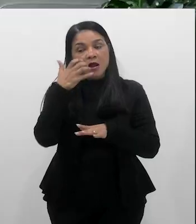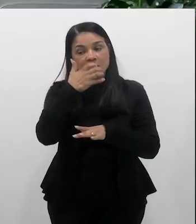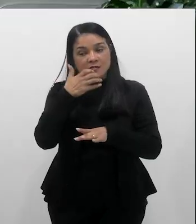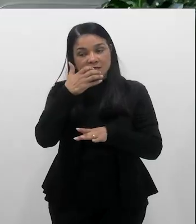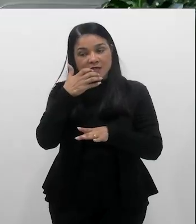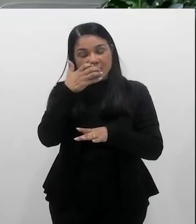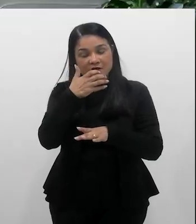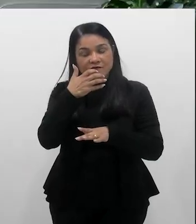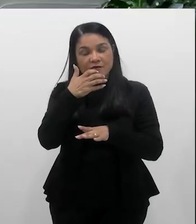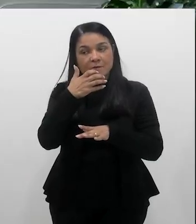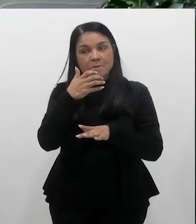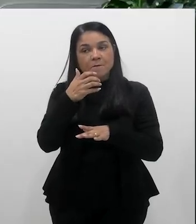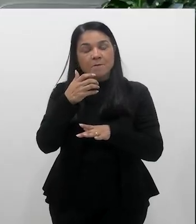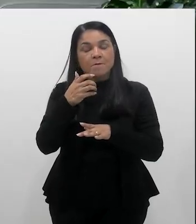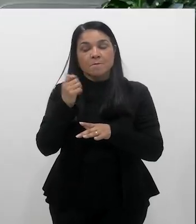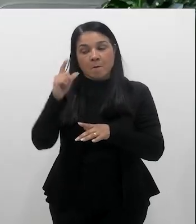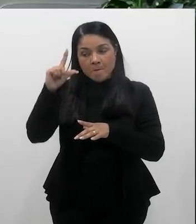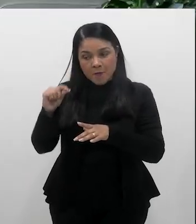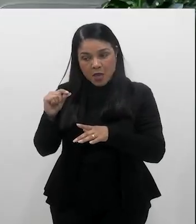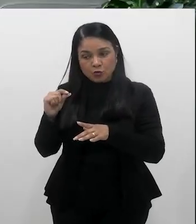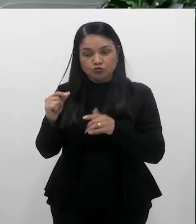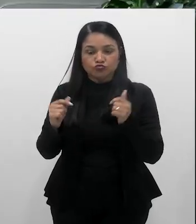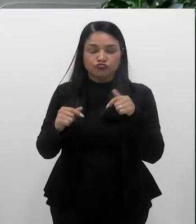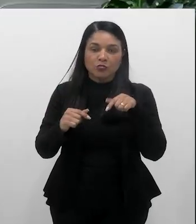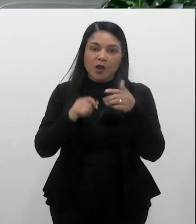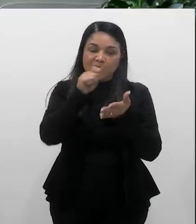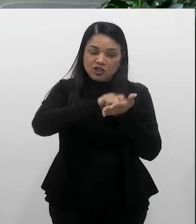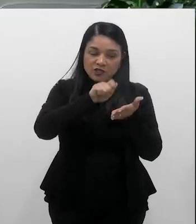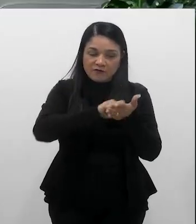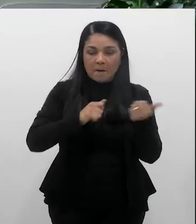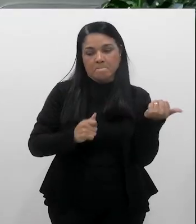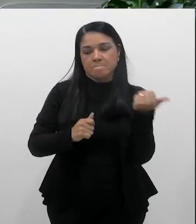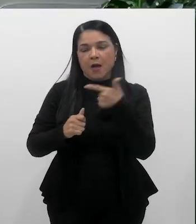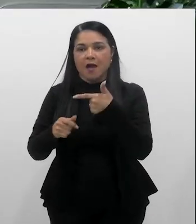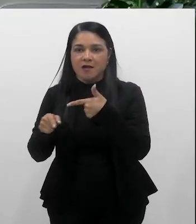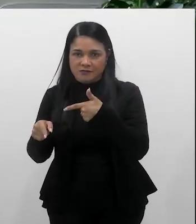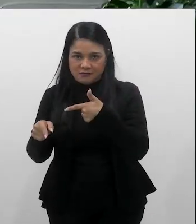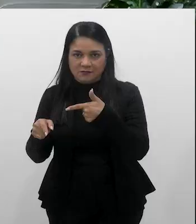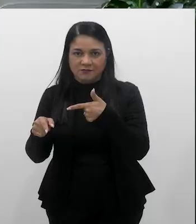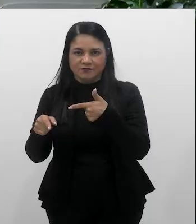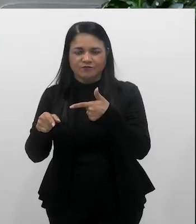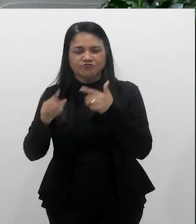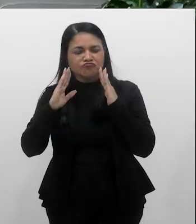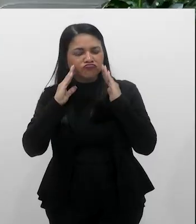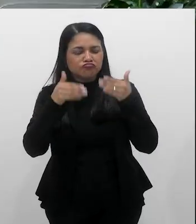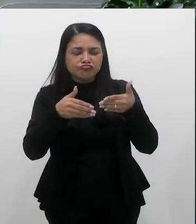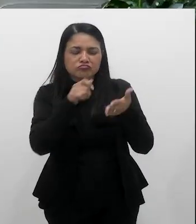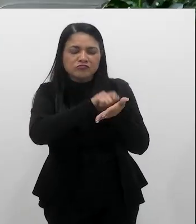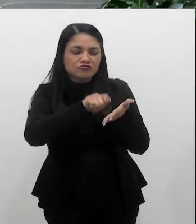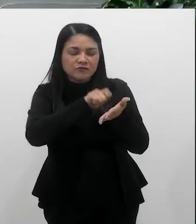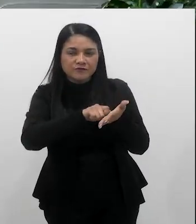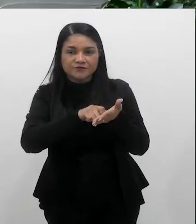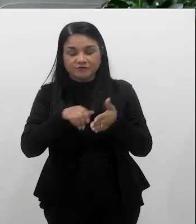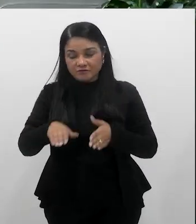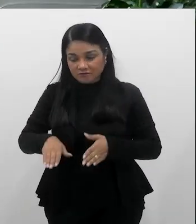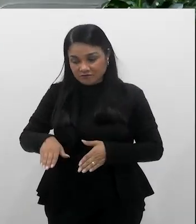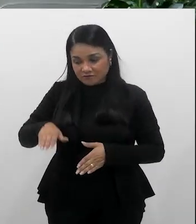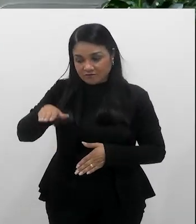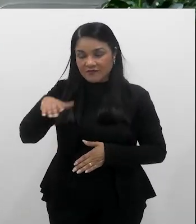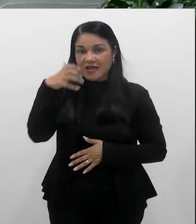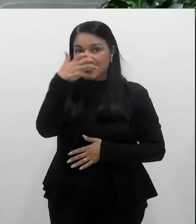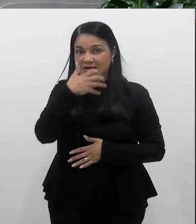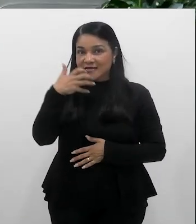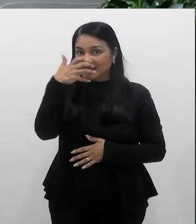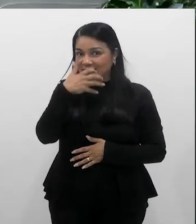tanto quanto compunha, né? E por que você acha que ele se dedicava mais à composição do que a ser cantor? Posso falar uma coisa? Ele, desde criança,